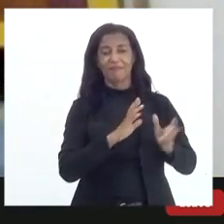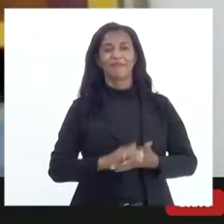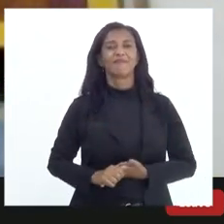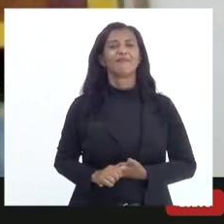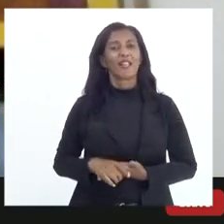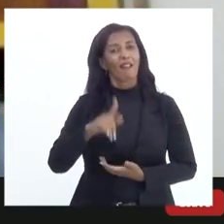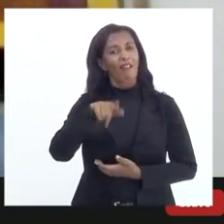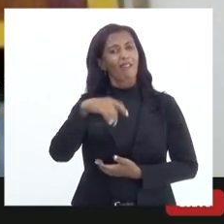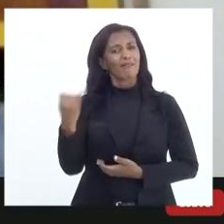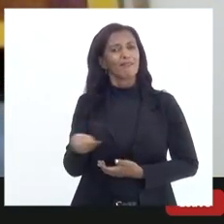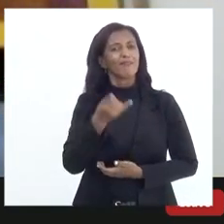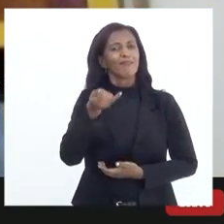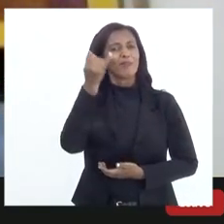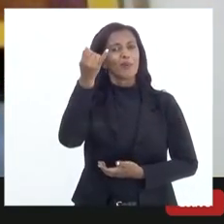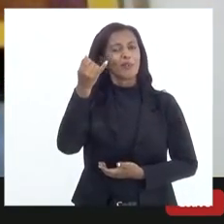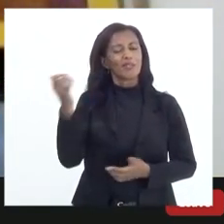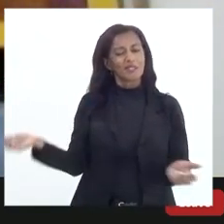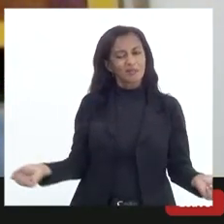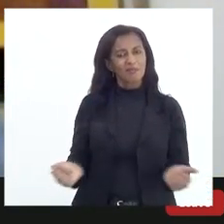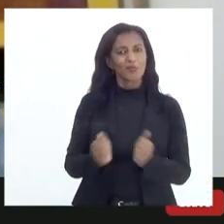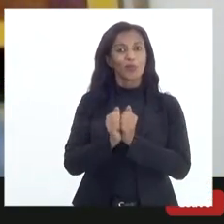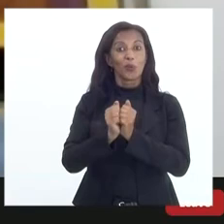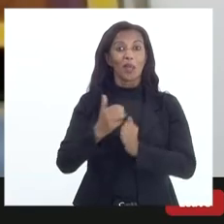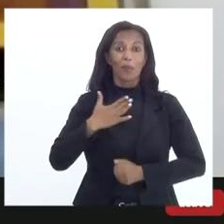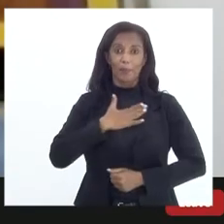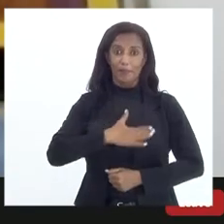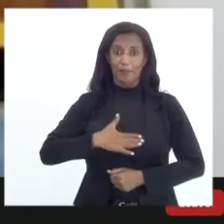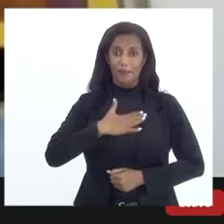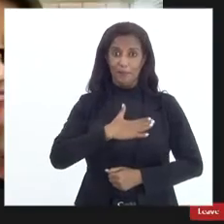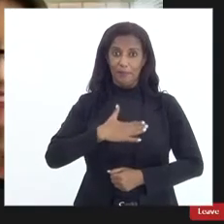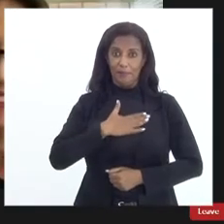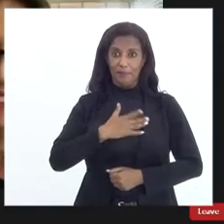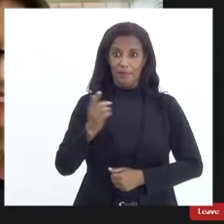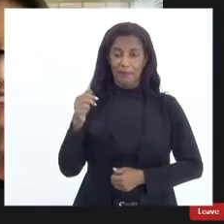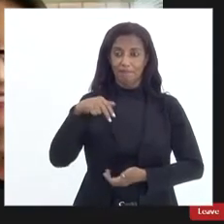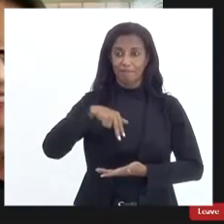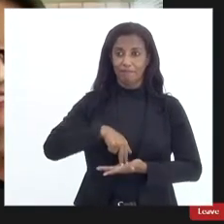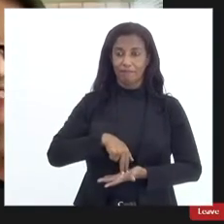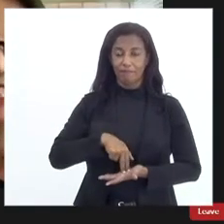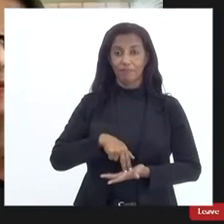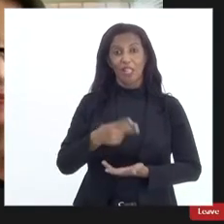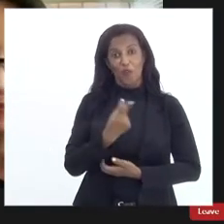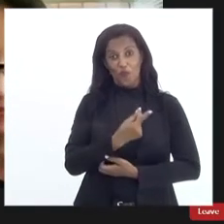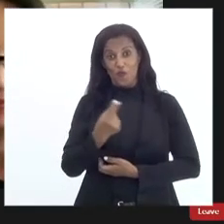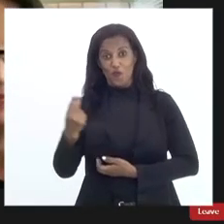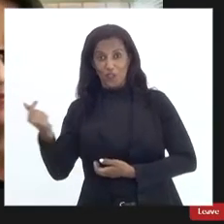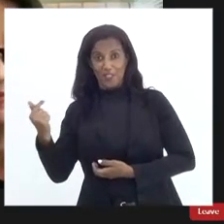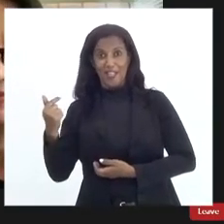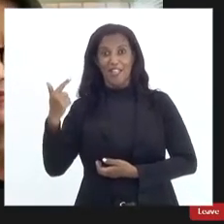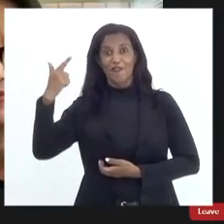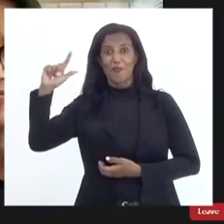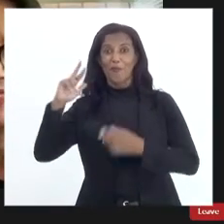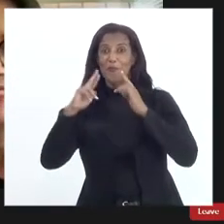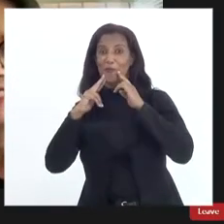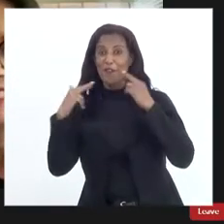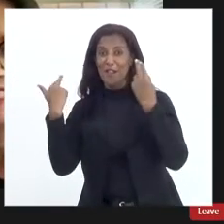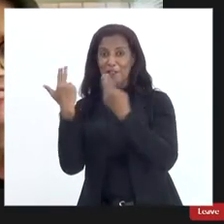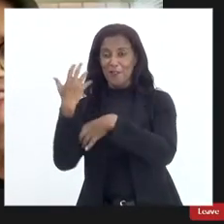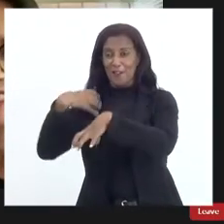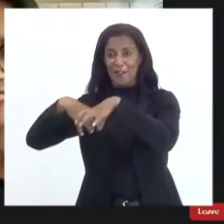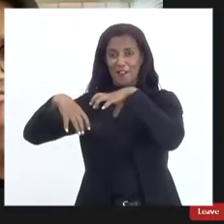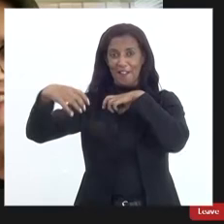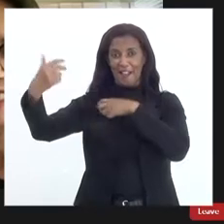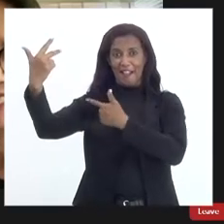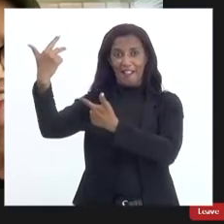Então é importante estarmos juntos. É um prazer estar com vocês. Eu vou sair aqui porque daqui a pouco eu tenho que falar uma reunião com o Valdeco online e encontrar